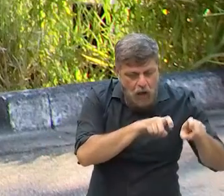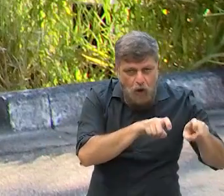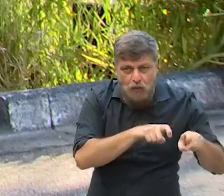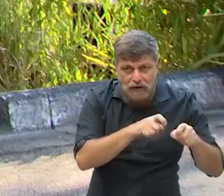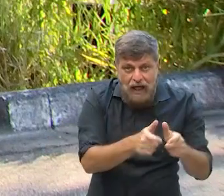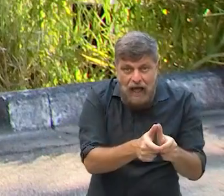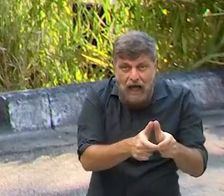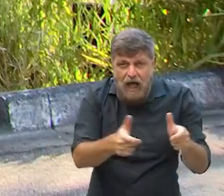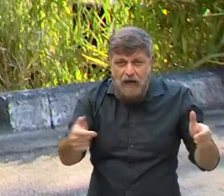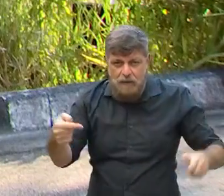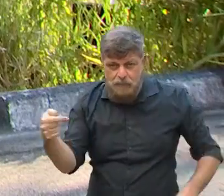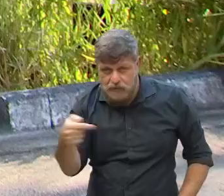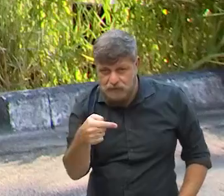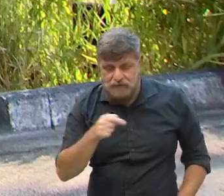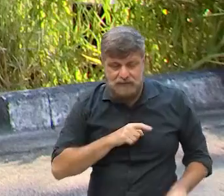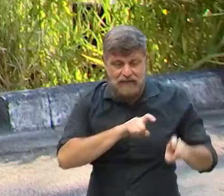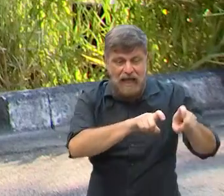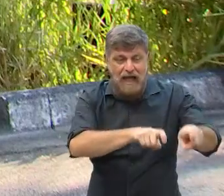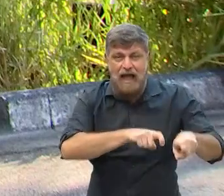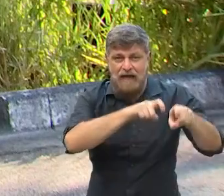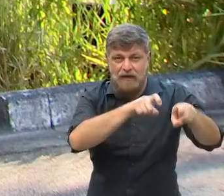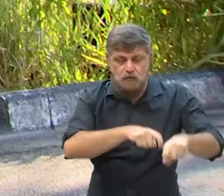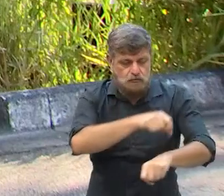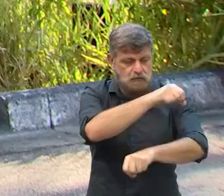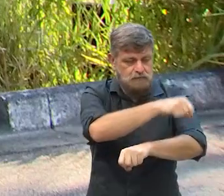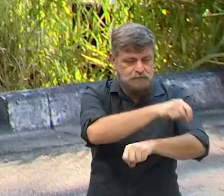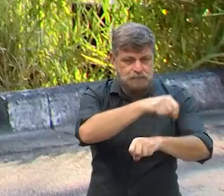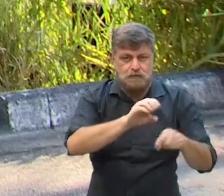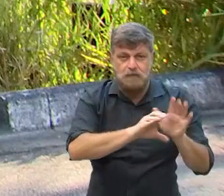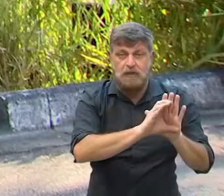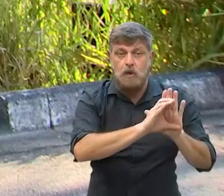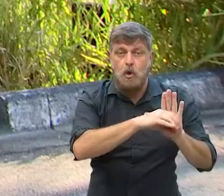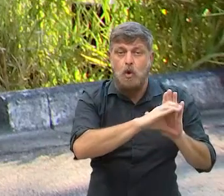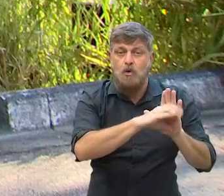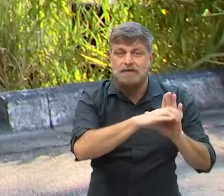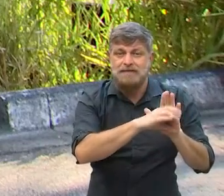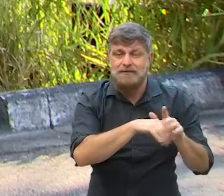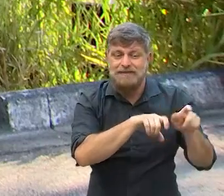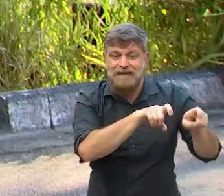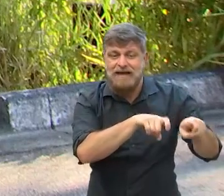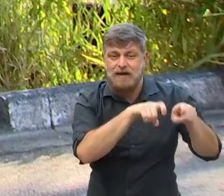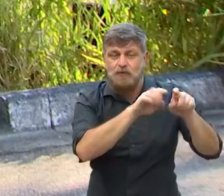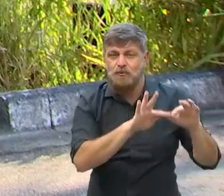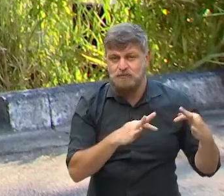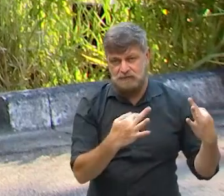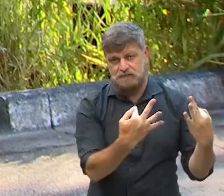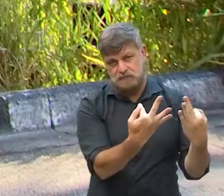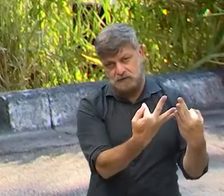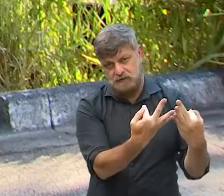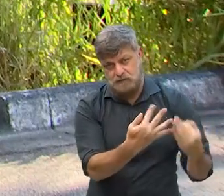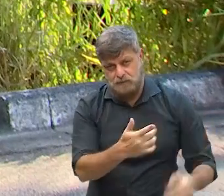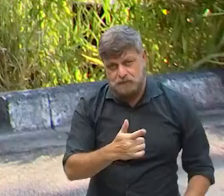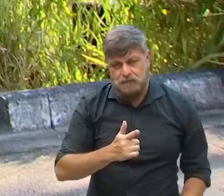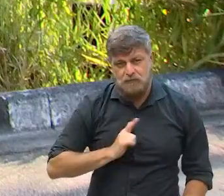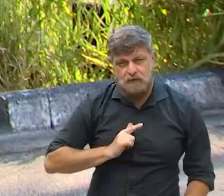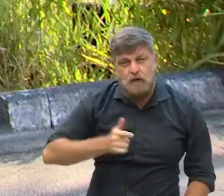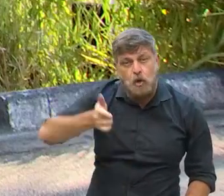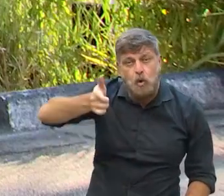são mantidas pela agricultura familiar, é o conceito da agricultura familiar. E uma